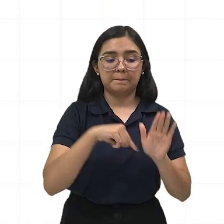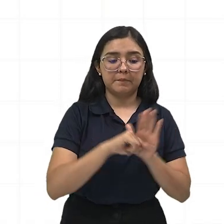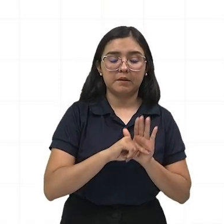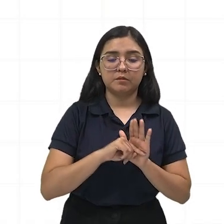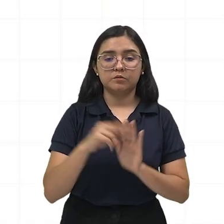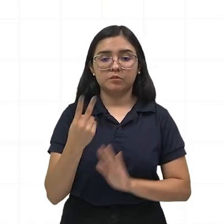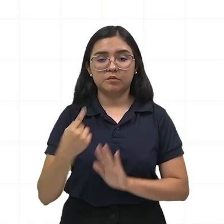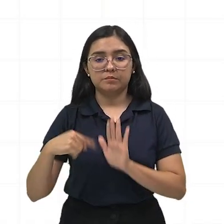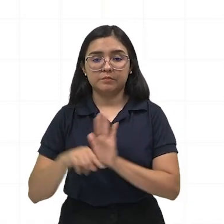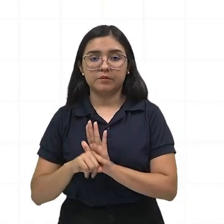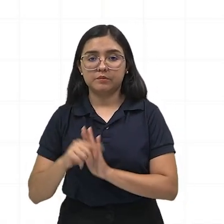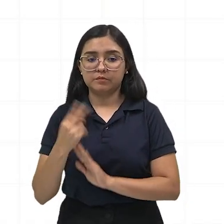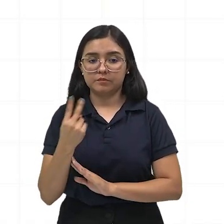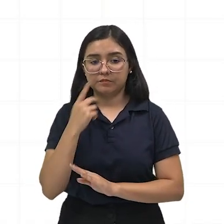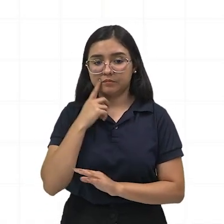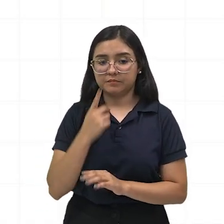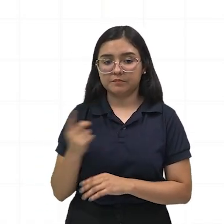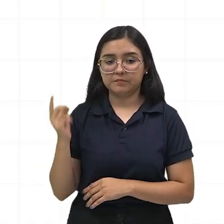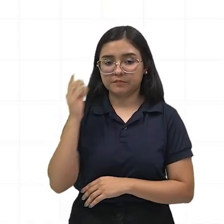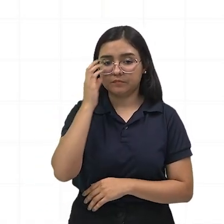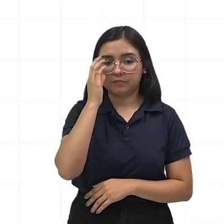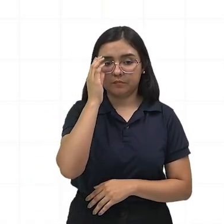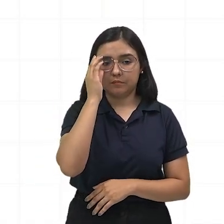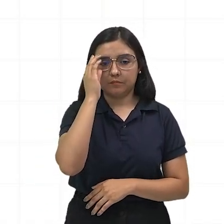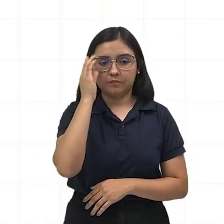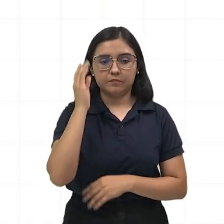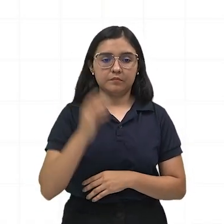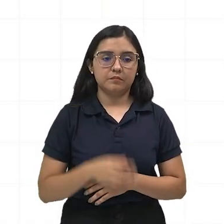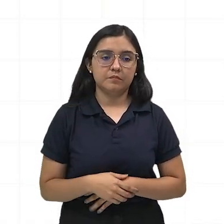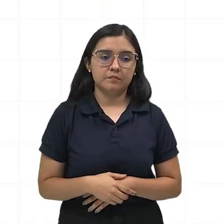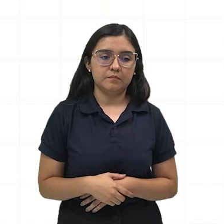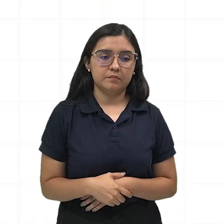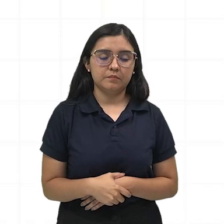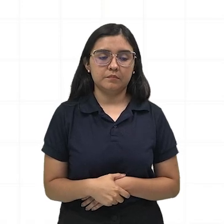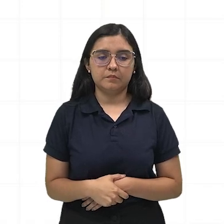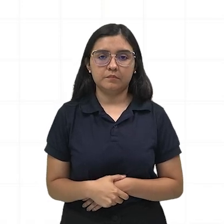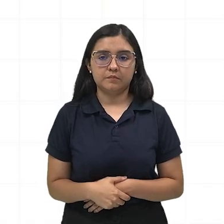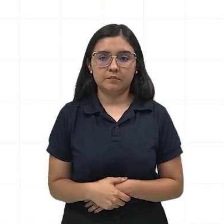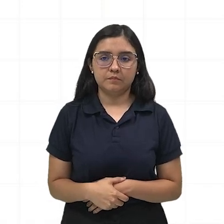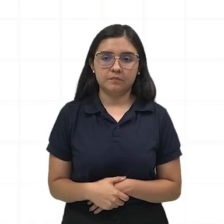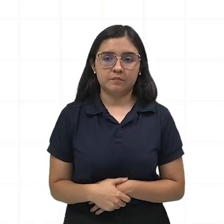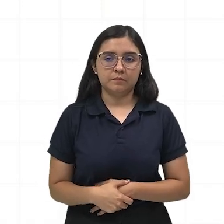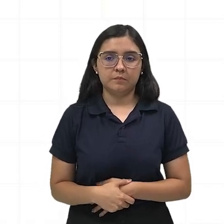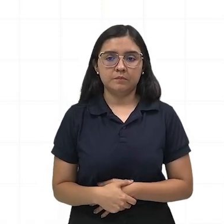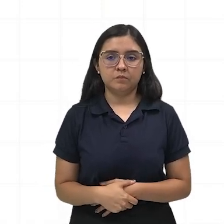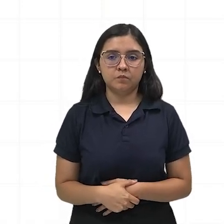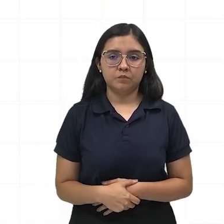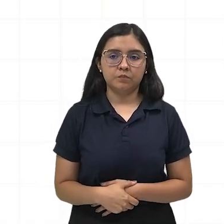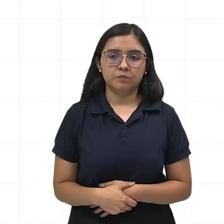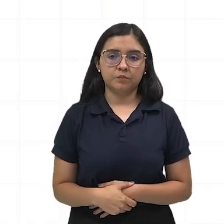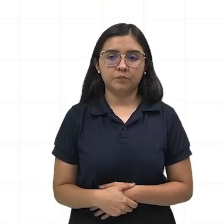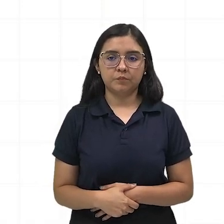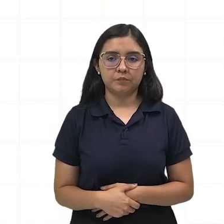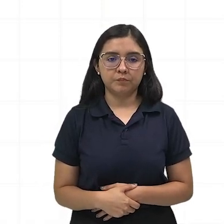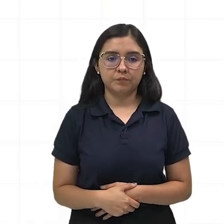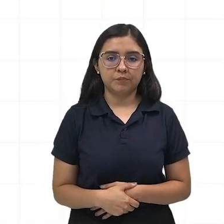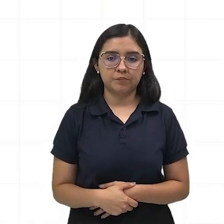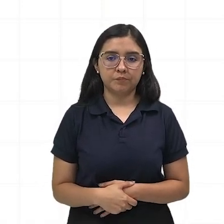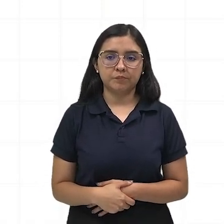2 e menos 2. Menos 2 e 2, menos 2 e menos 2.